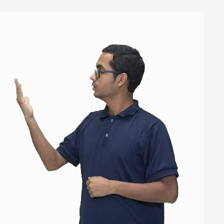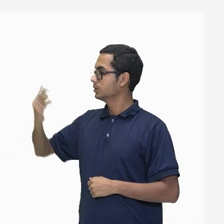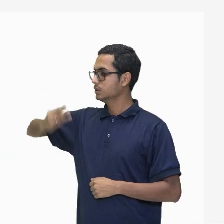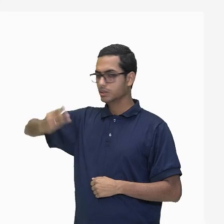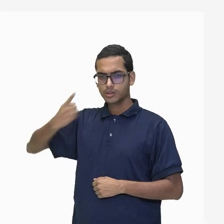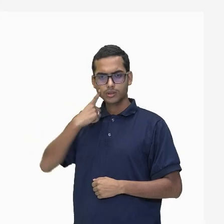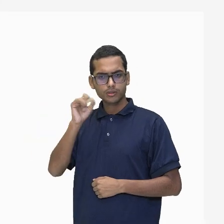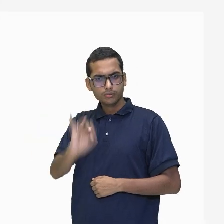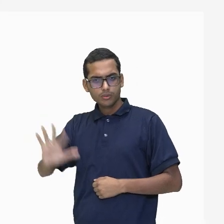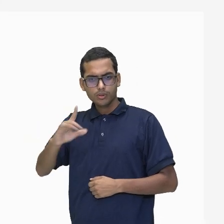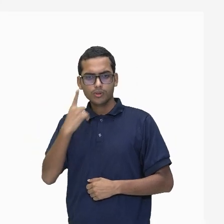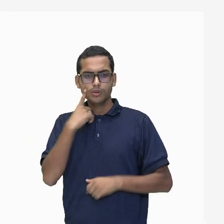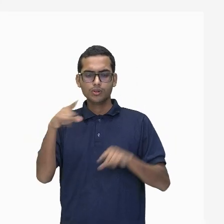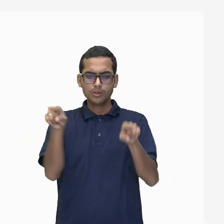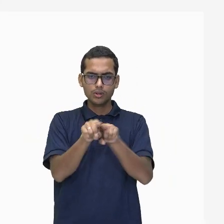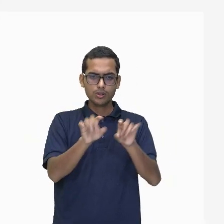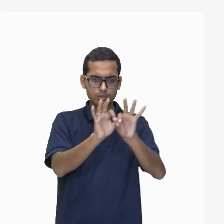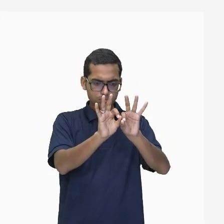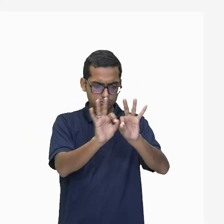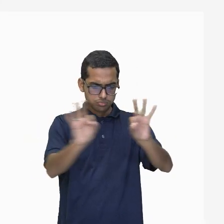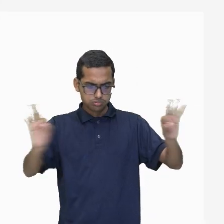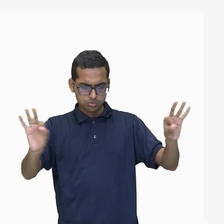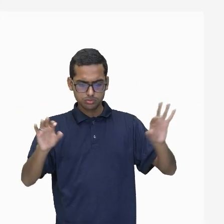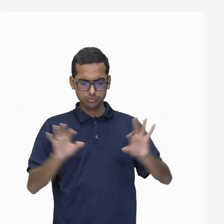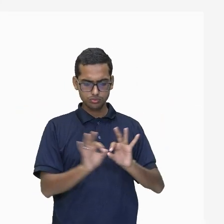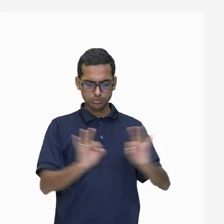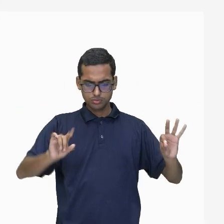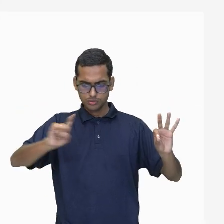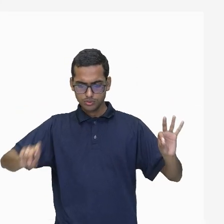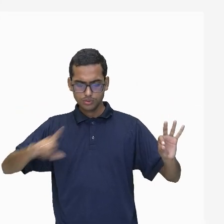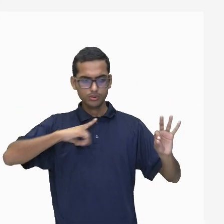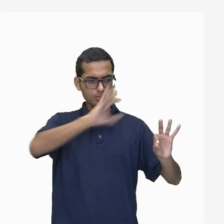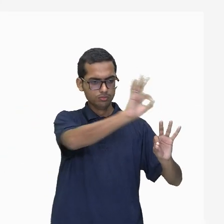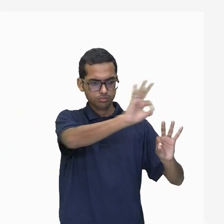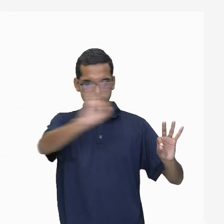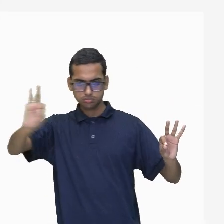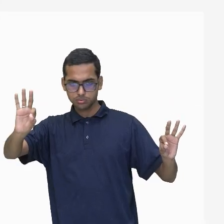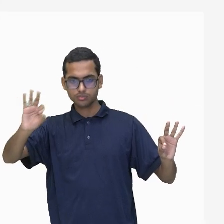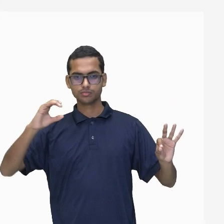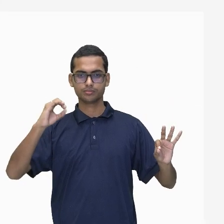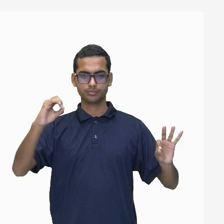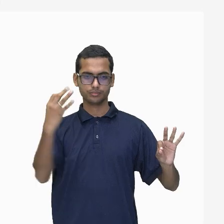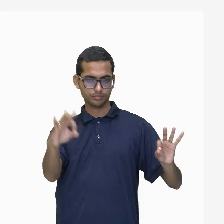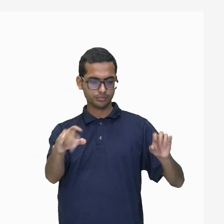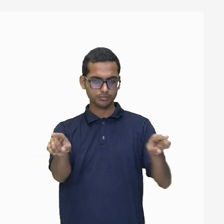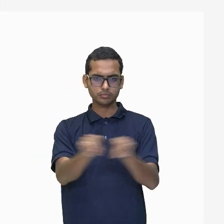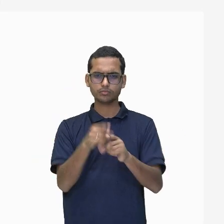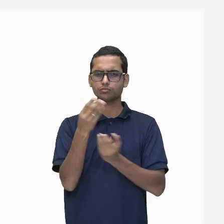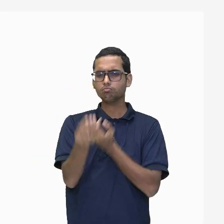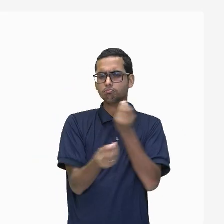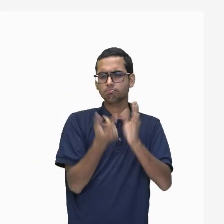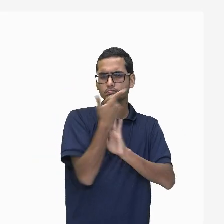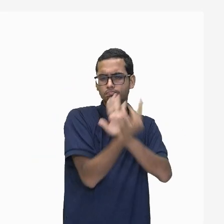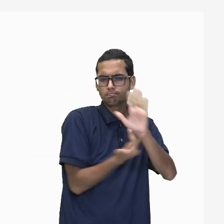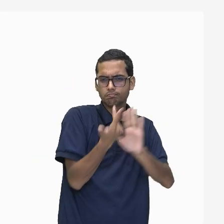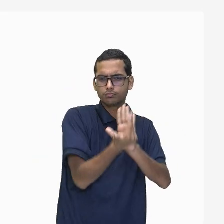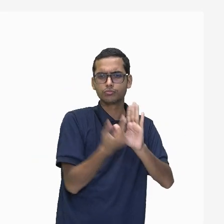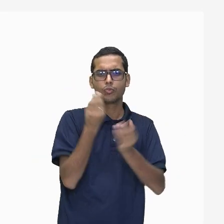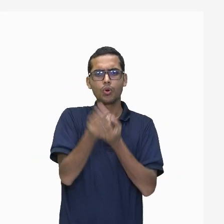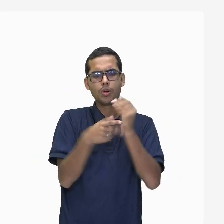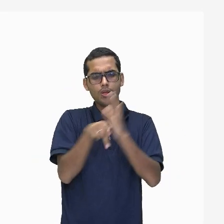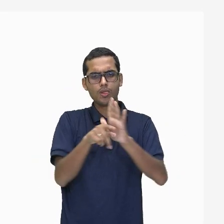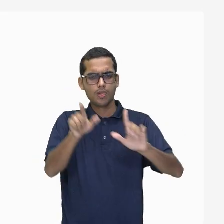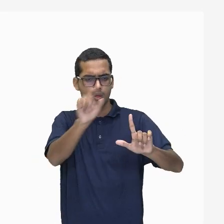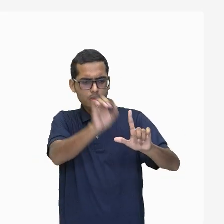vai ser paralela ao eixo de x. Tá ok? E como que a gente desenha mesmo essa reta? Como a gente